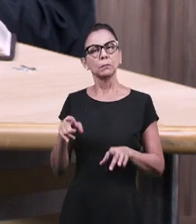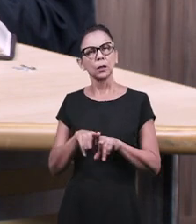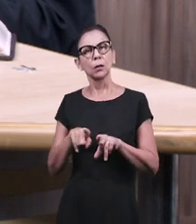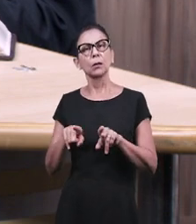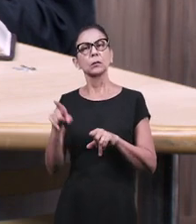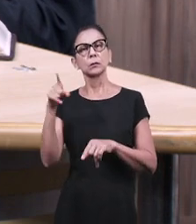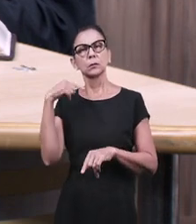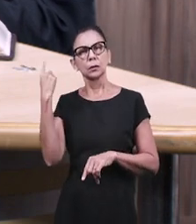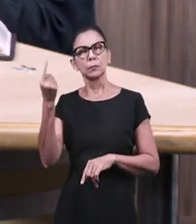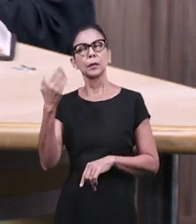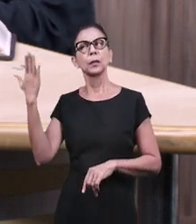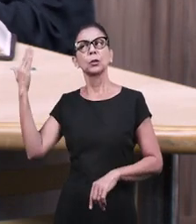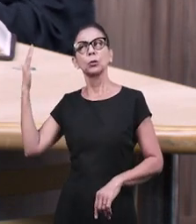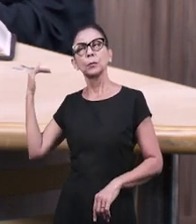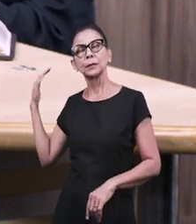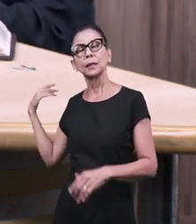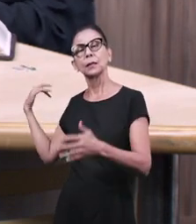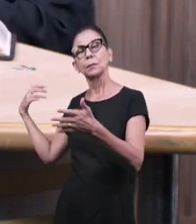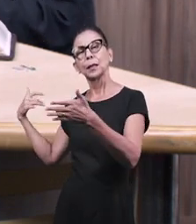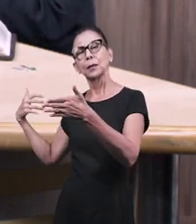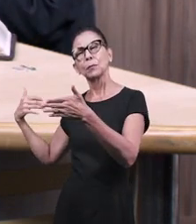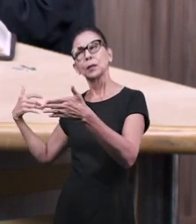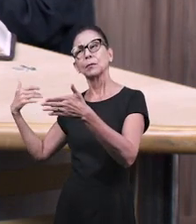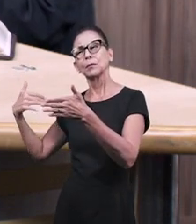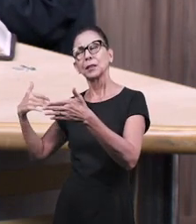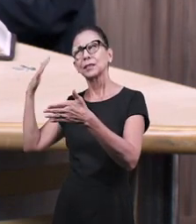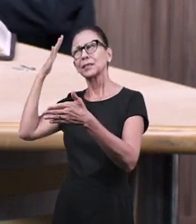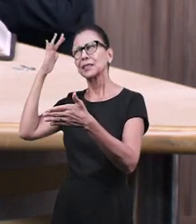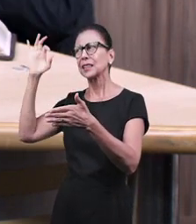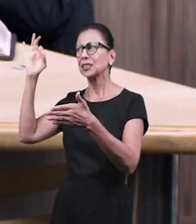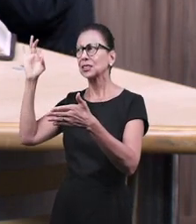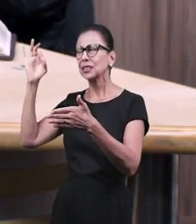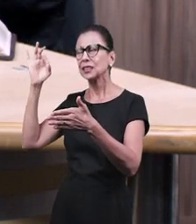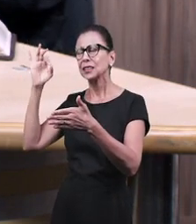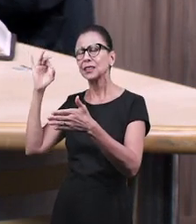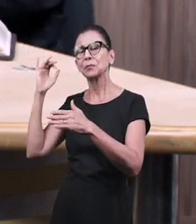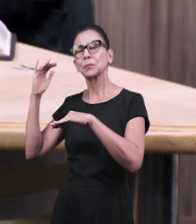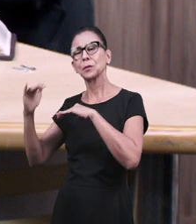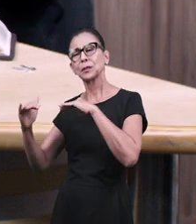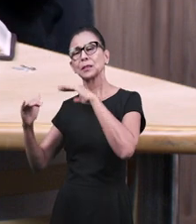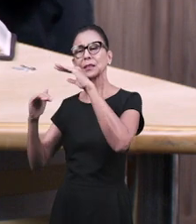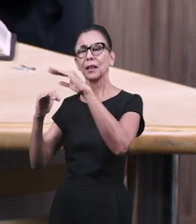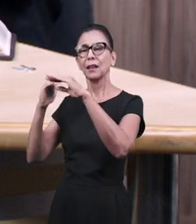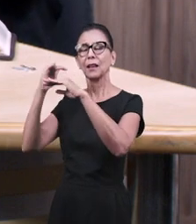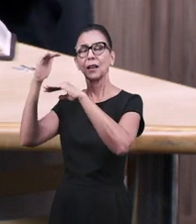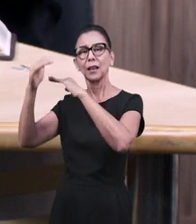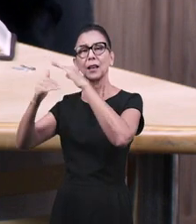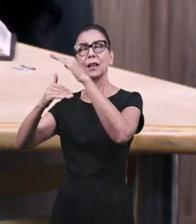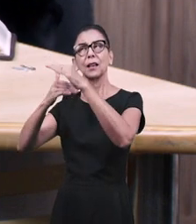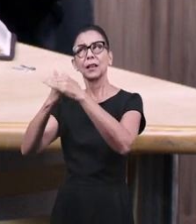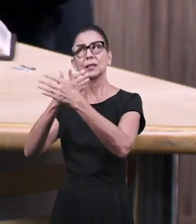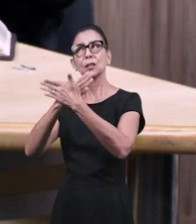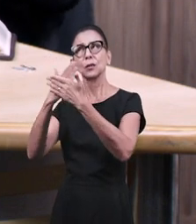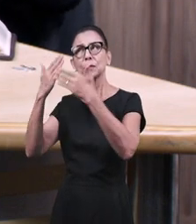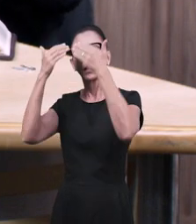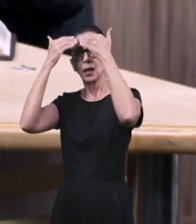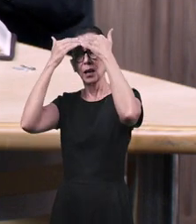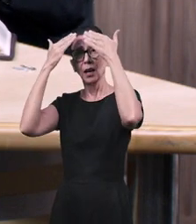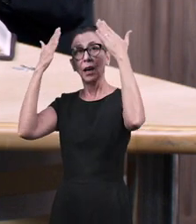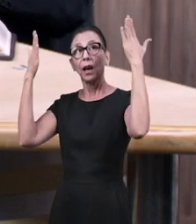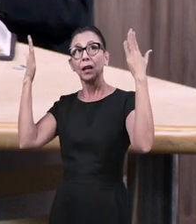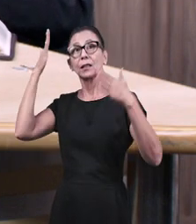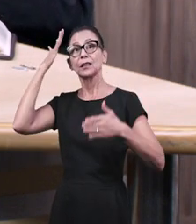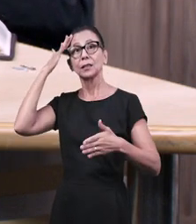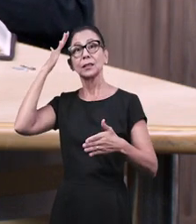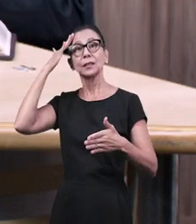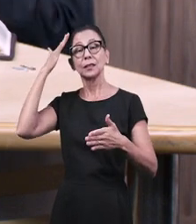bem as coisas. Mas fomos caminhando, né? Caminhando no processo de salvação, crescendo na presença do Senhor para entender melhor a